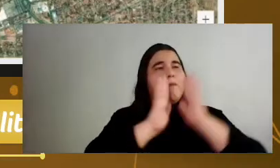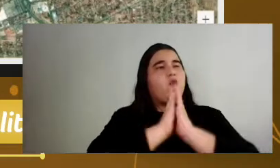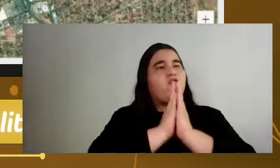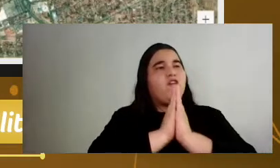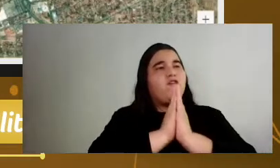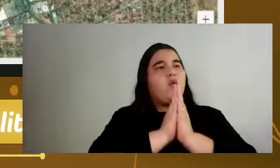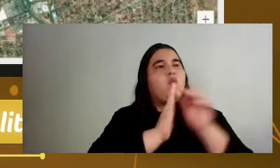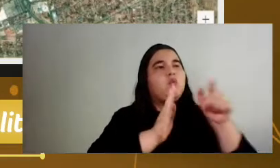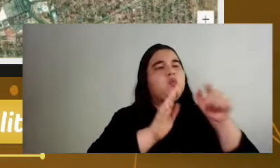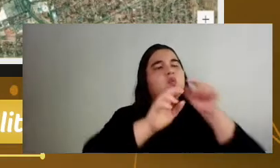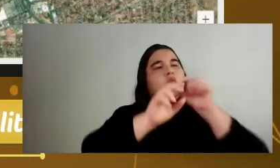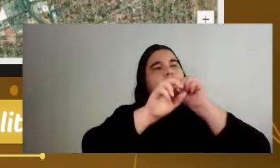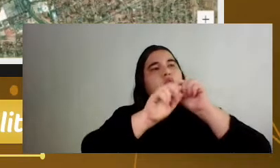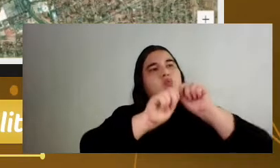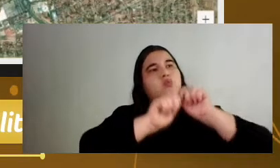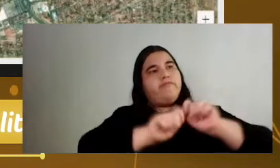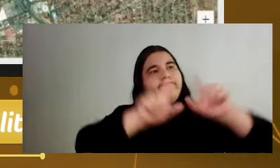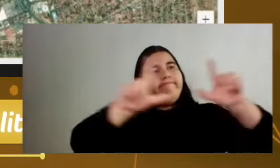dá um zoom novamente